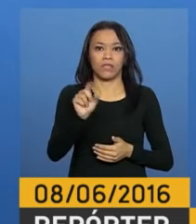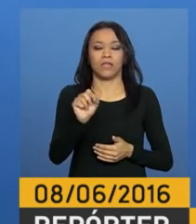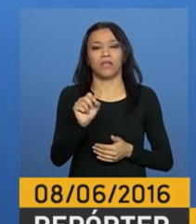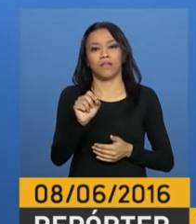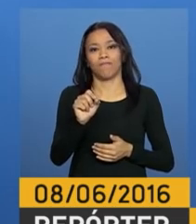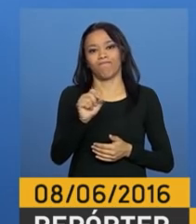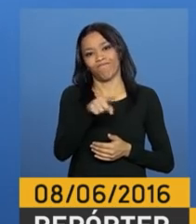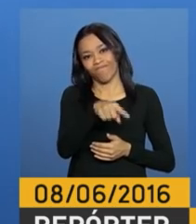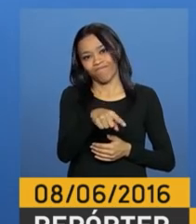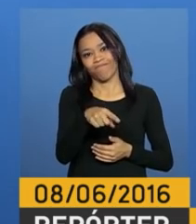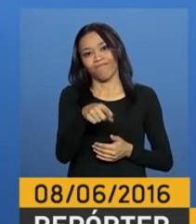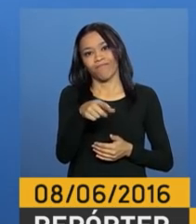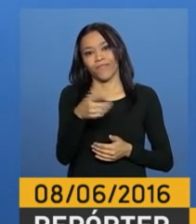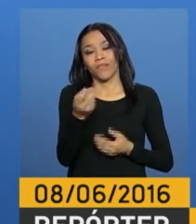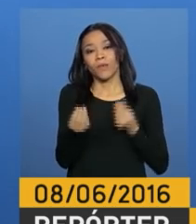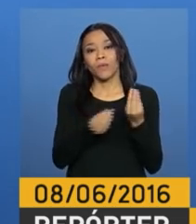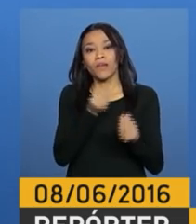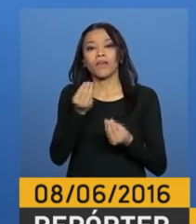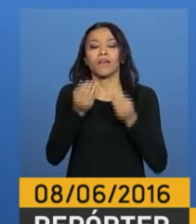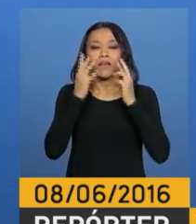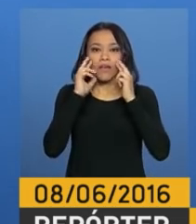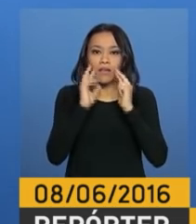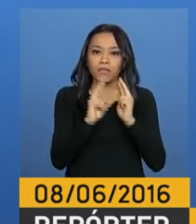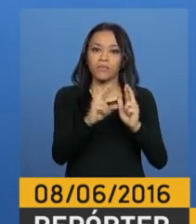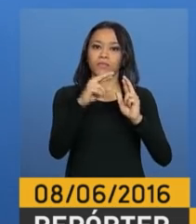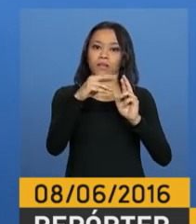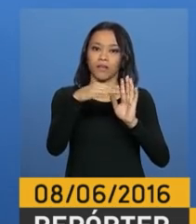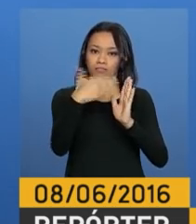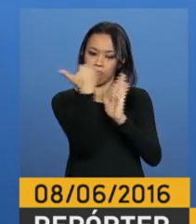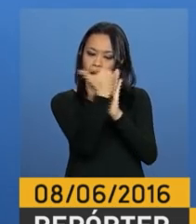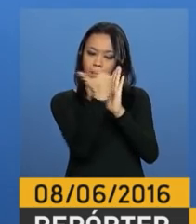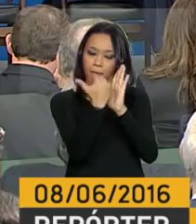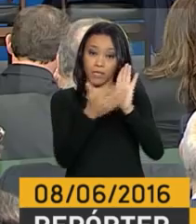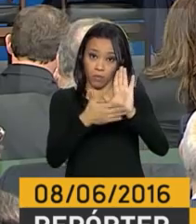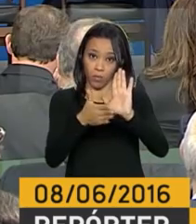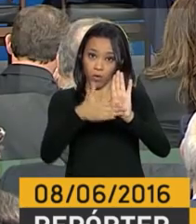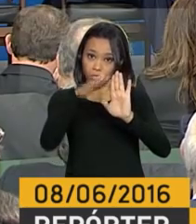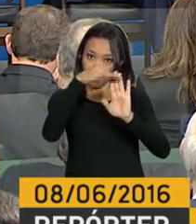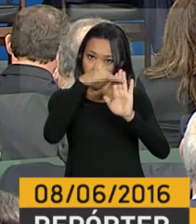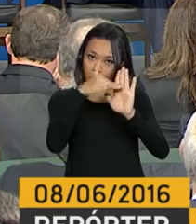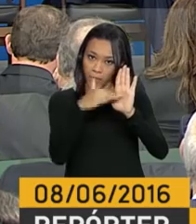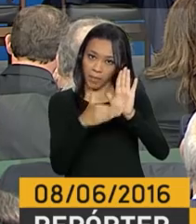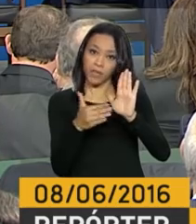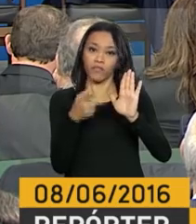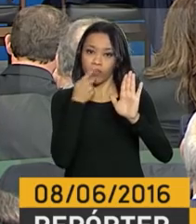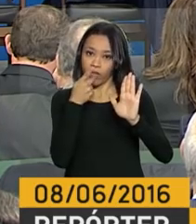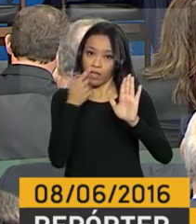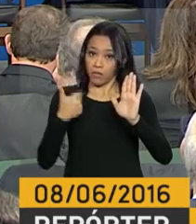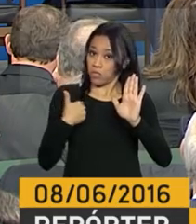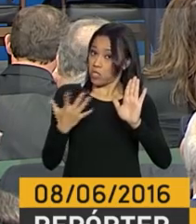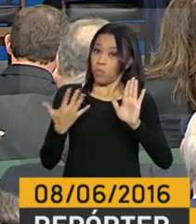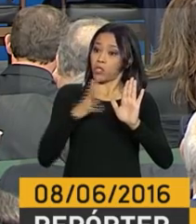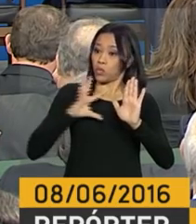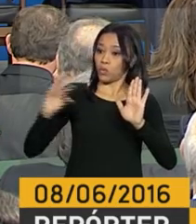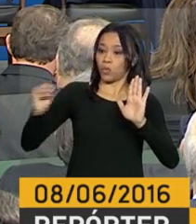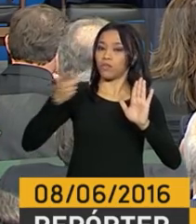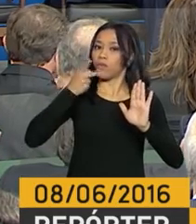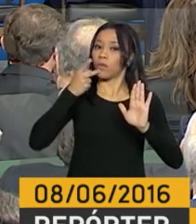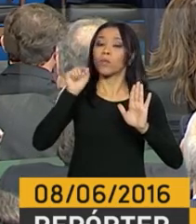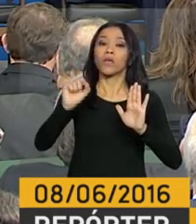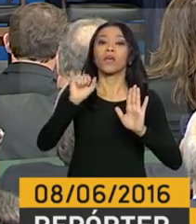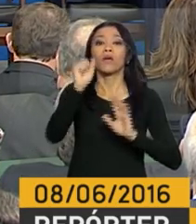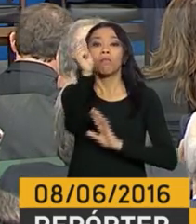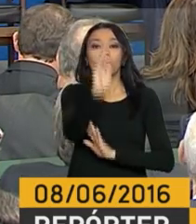vossa excelência colocou e que está não só não só foi dito a mim como a todos o o Brasil